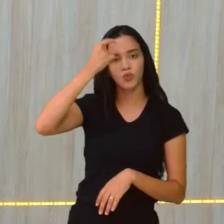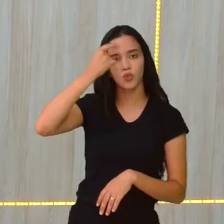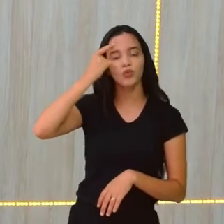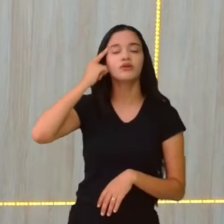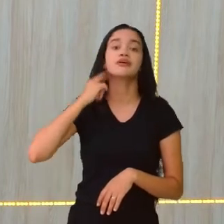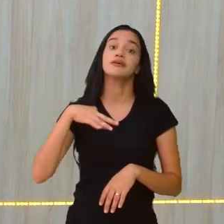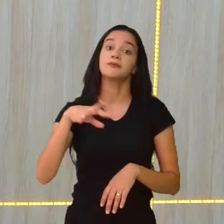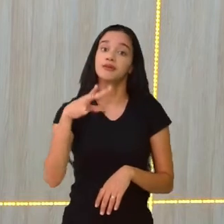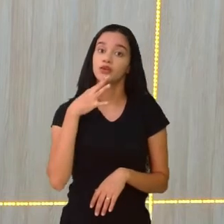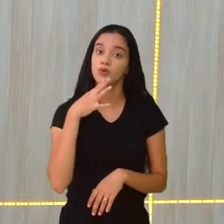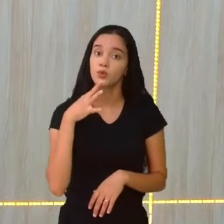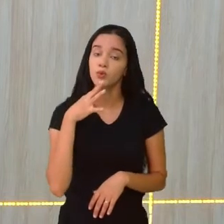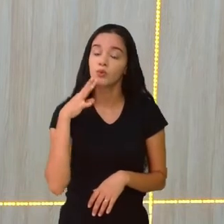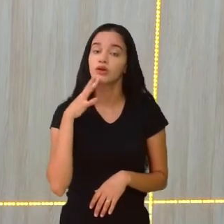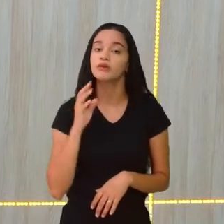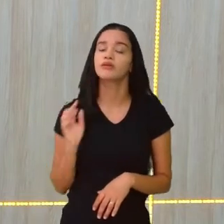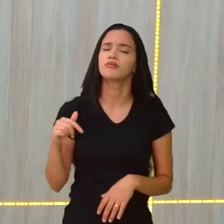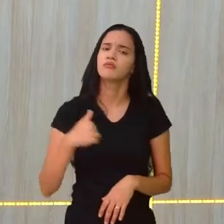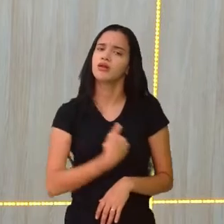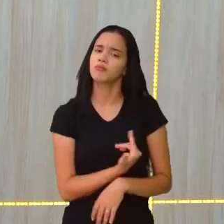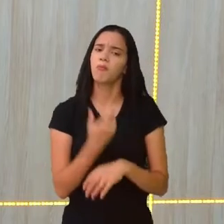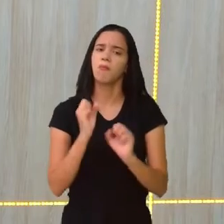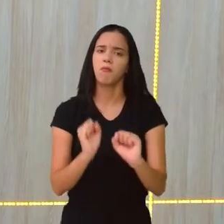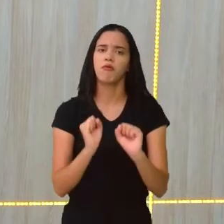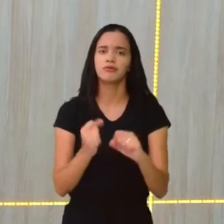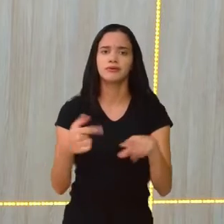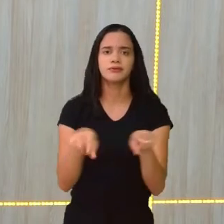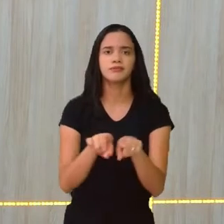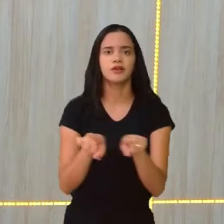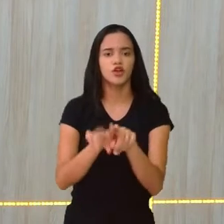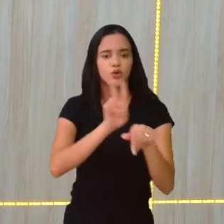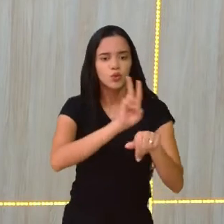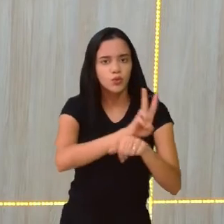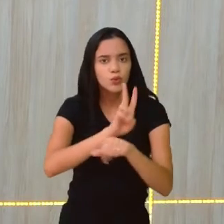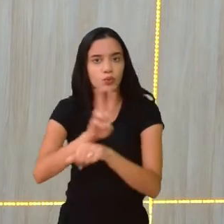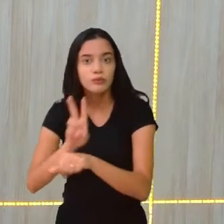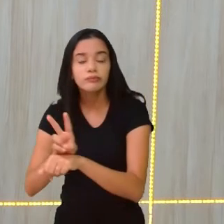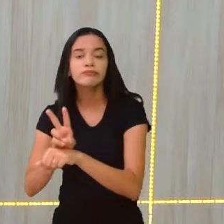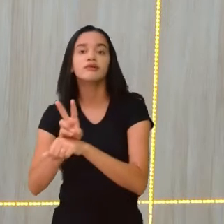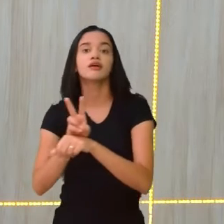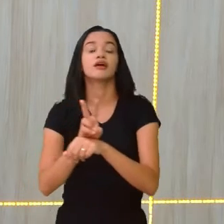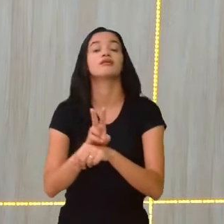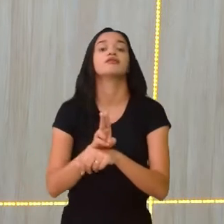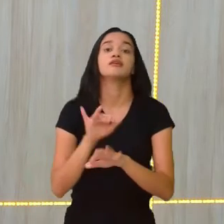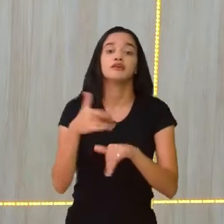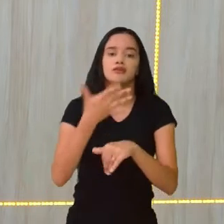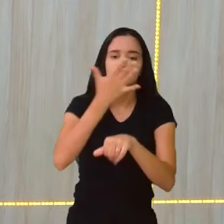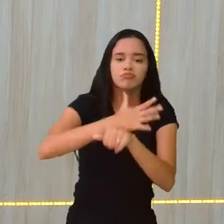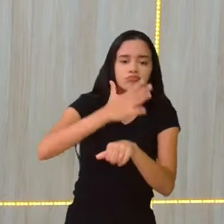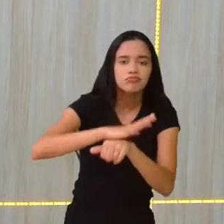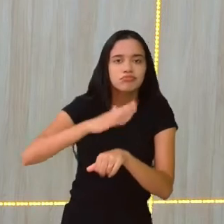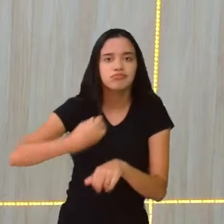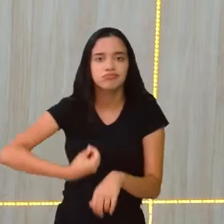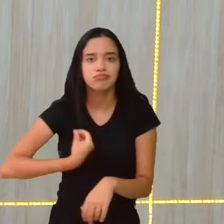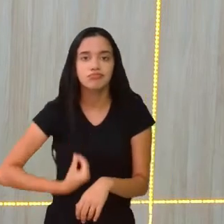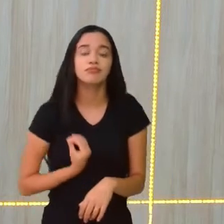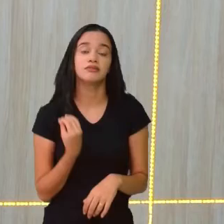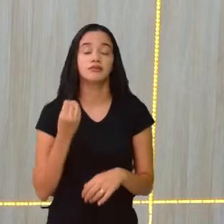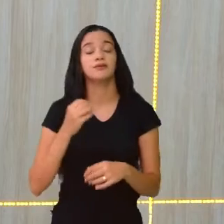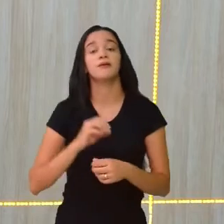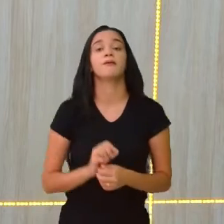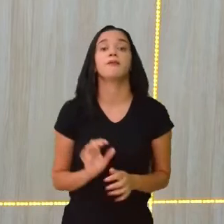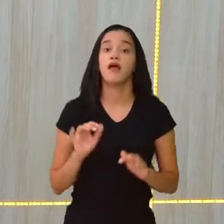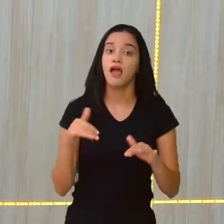de conhecer, para que a gente possa também cuidar e conservar e usufruir dos espaços que ele nos